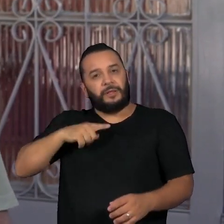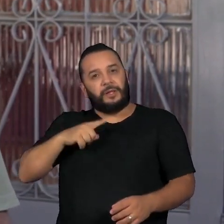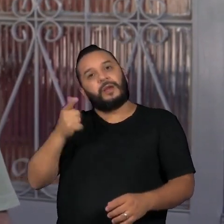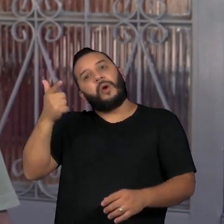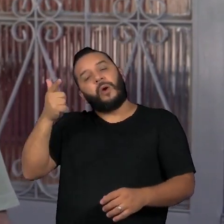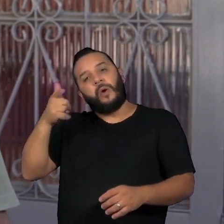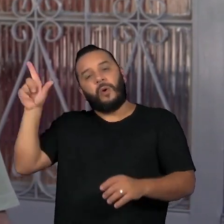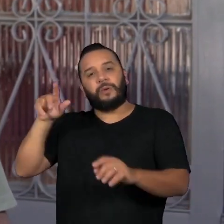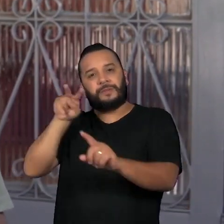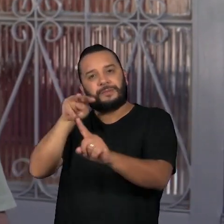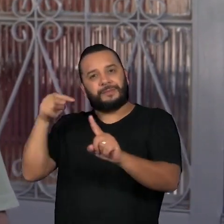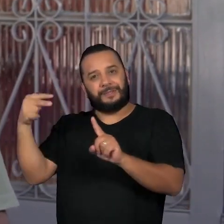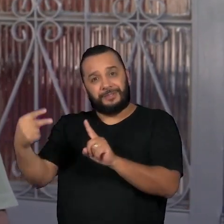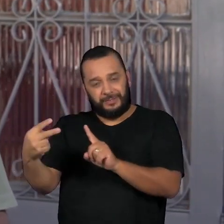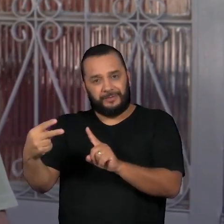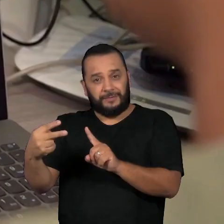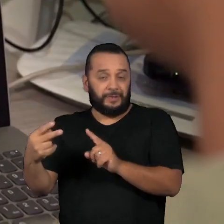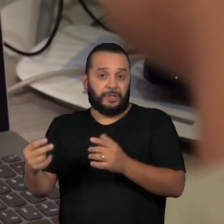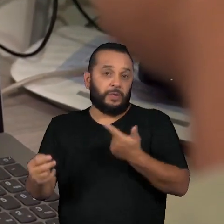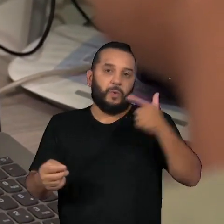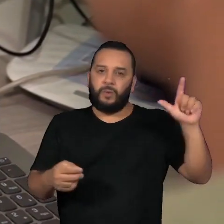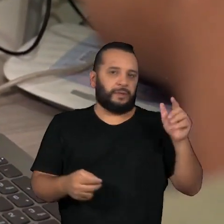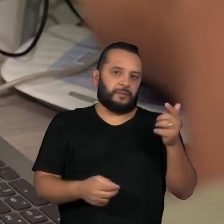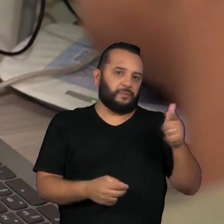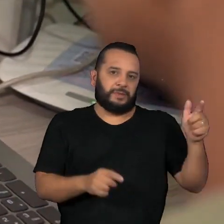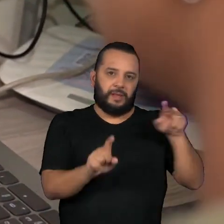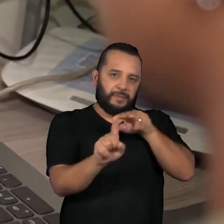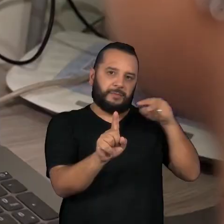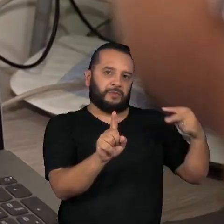perspectivas que outras não trouxeram.